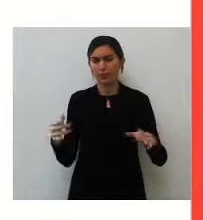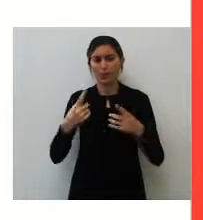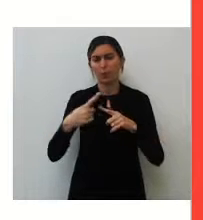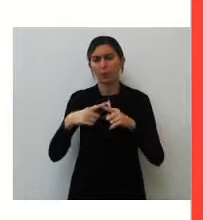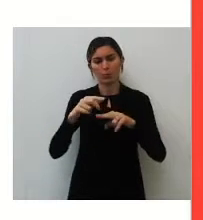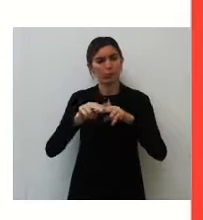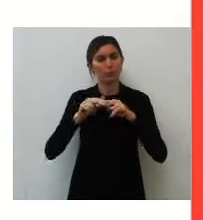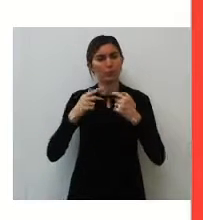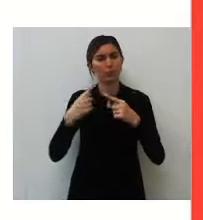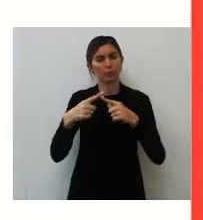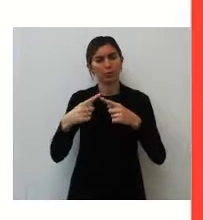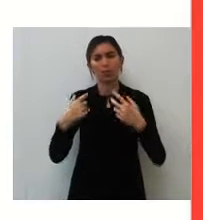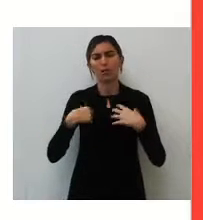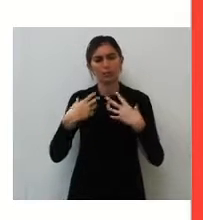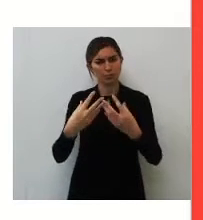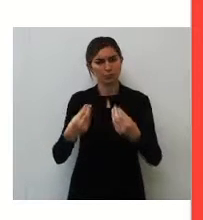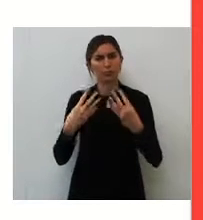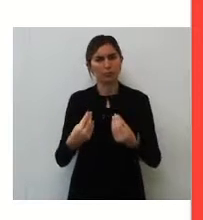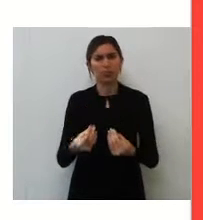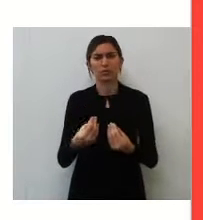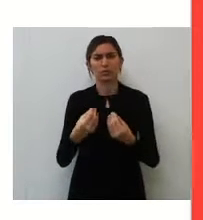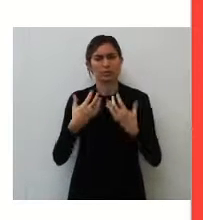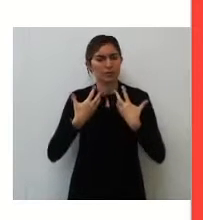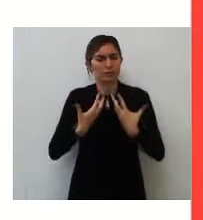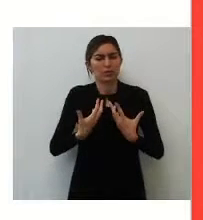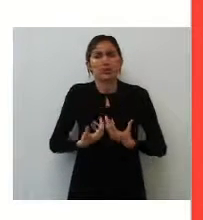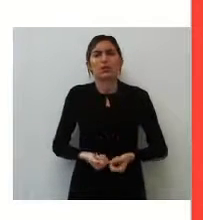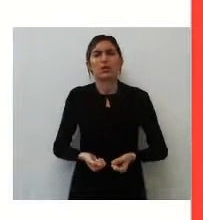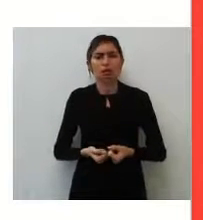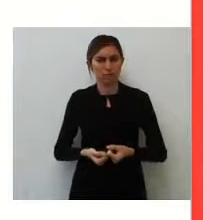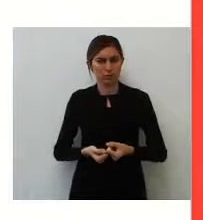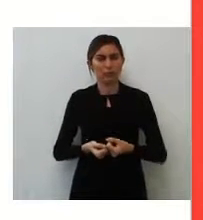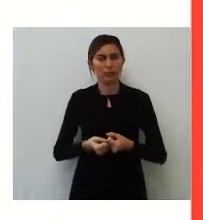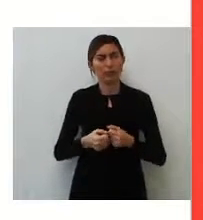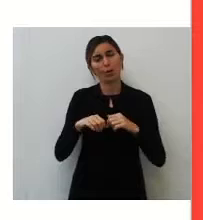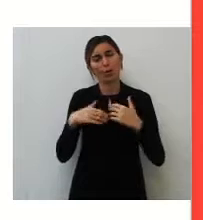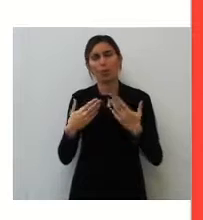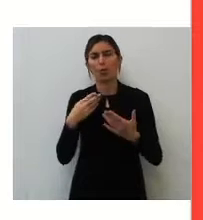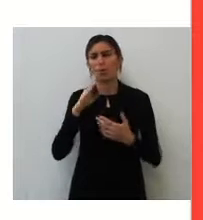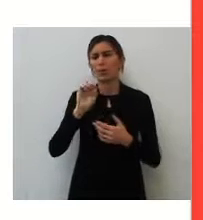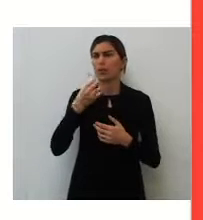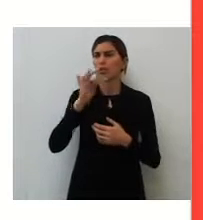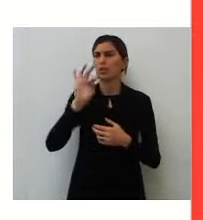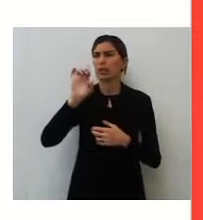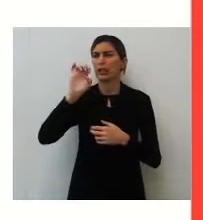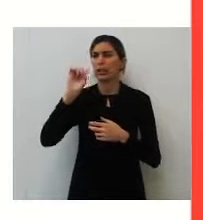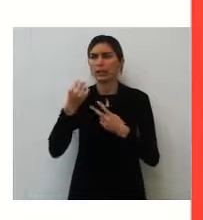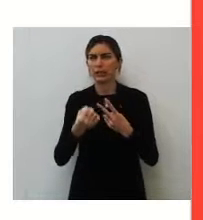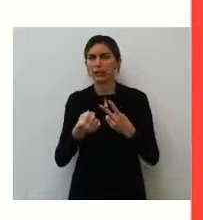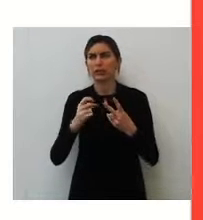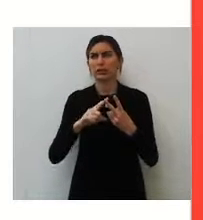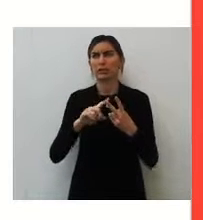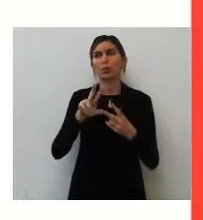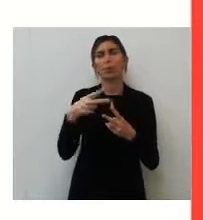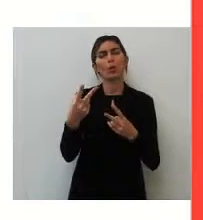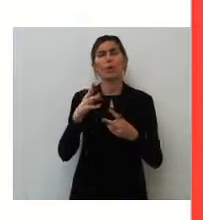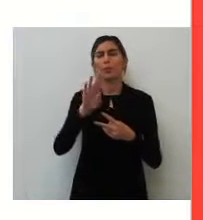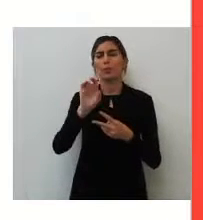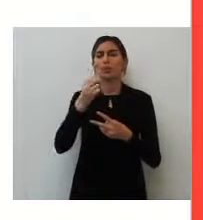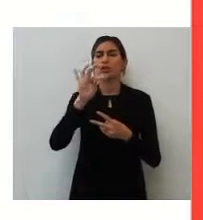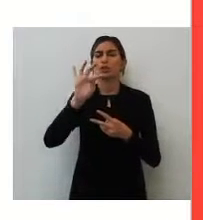pois estamos bastante cansada ou bastante cansadas